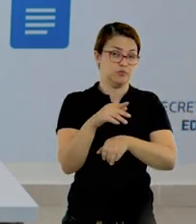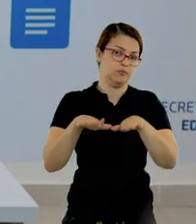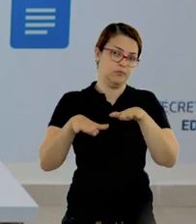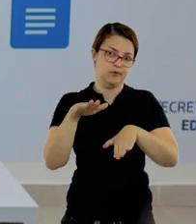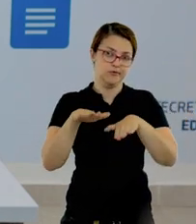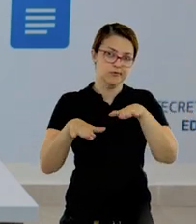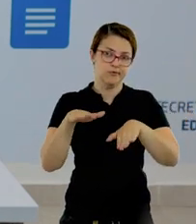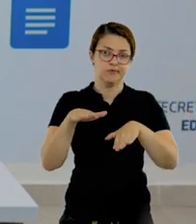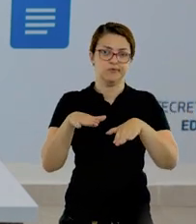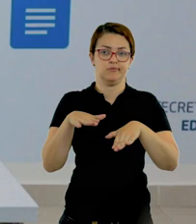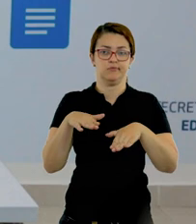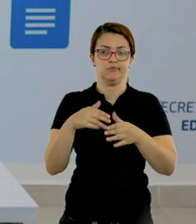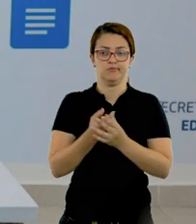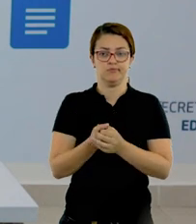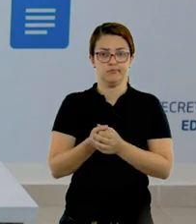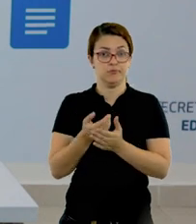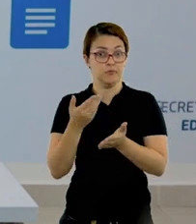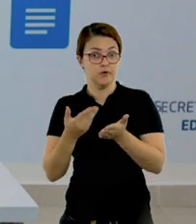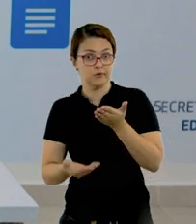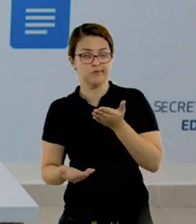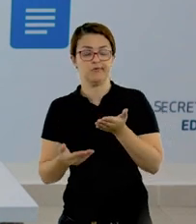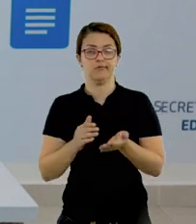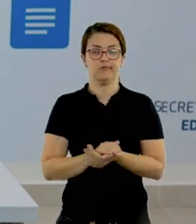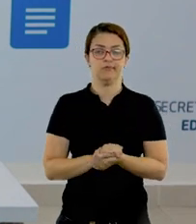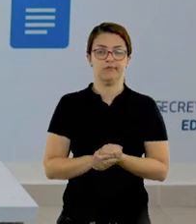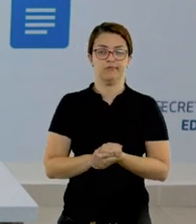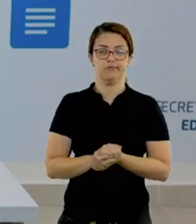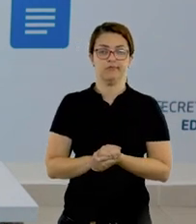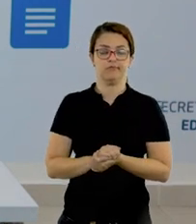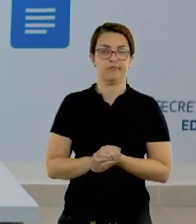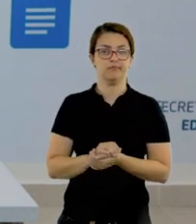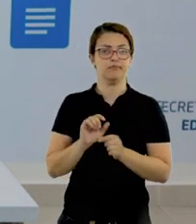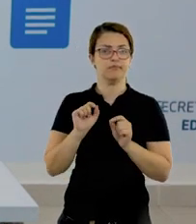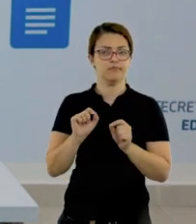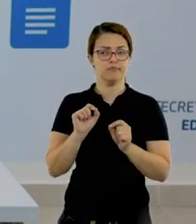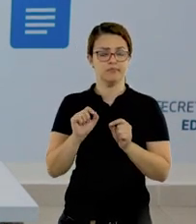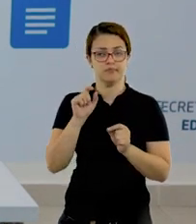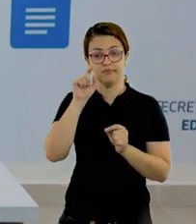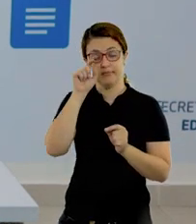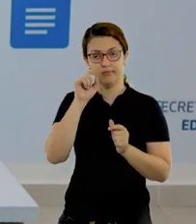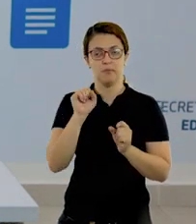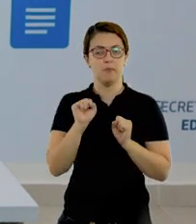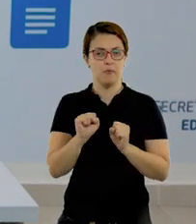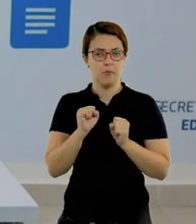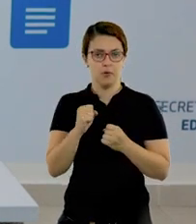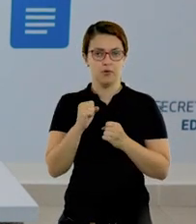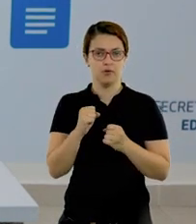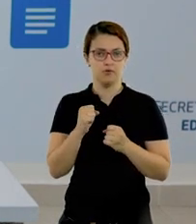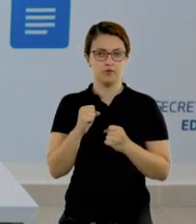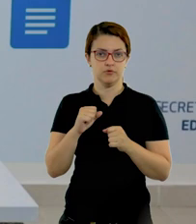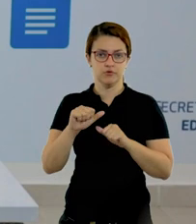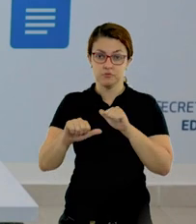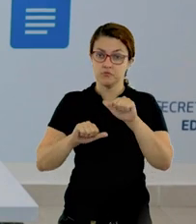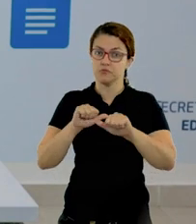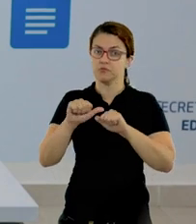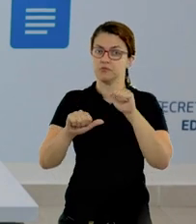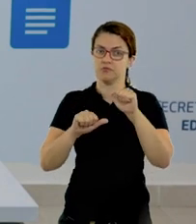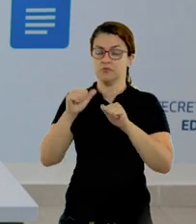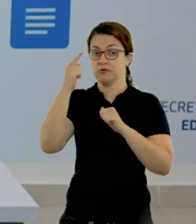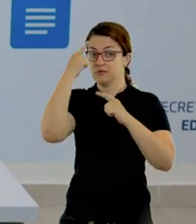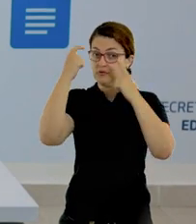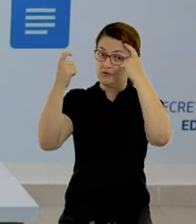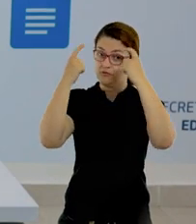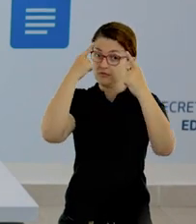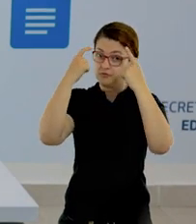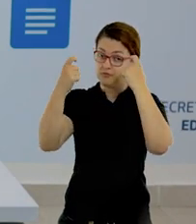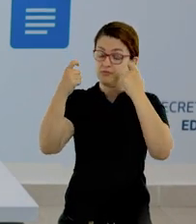caiu. Ou aquele que ficou de pé, você marca ponto para ele. Tudo bem? Então essa ideia toda pode ser mudada conforme a sua